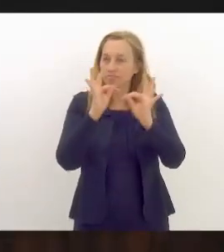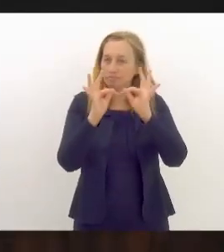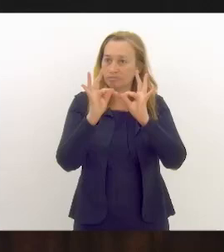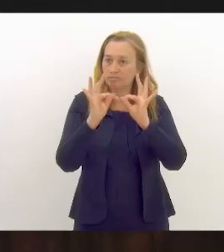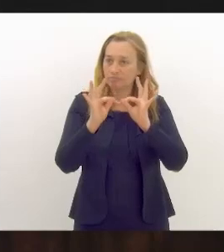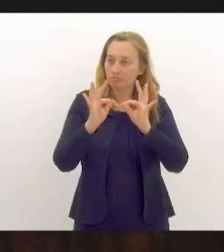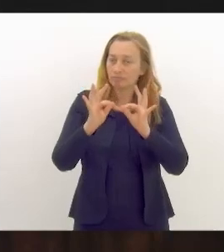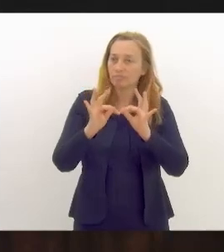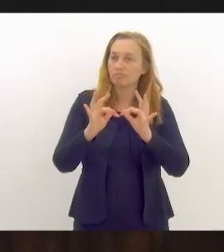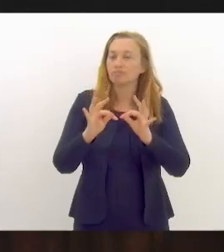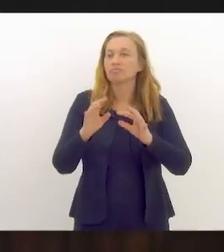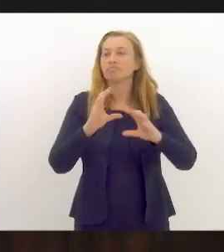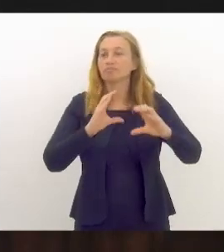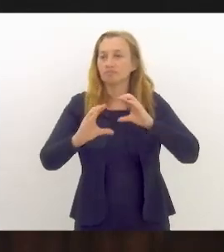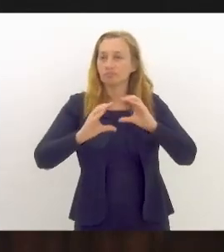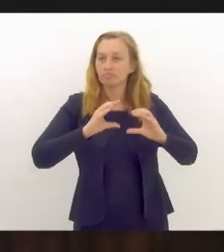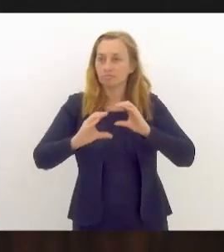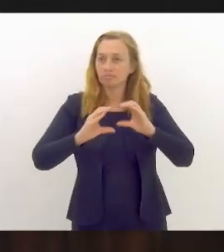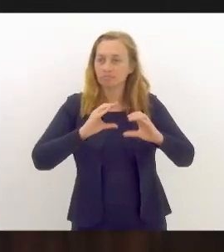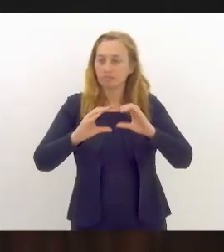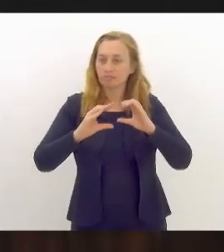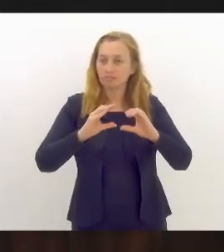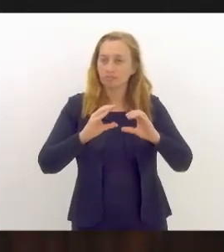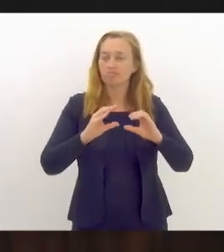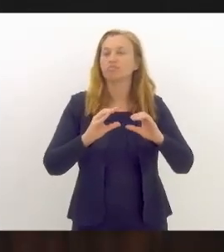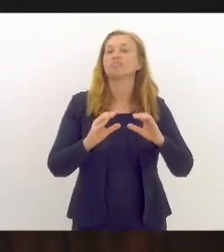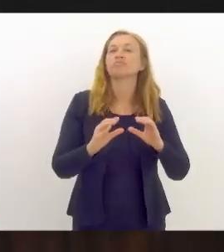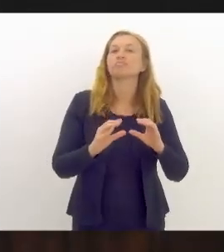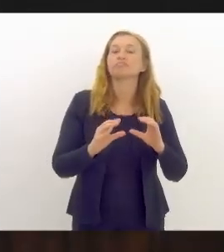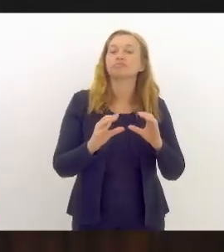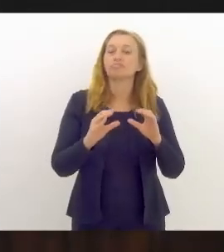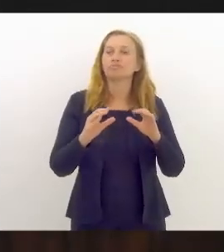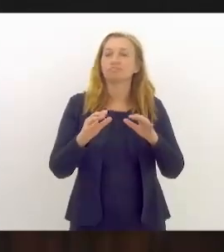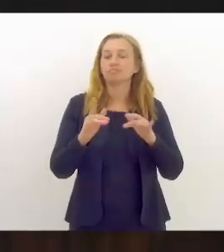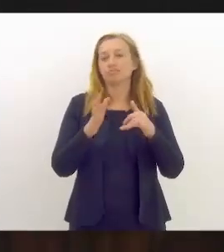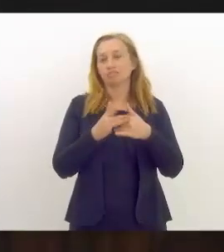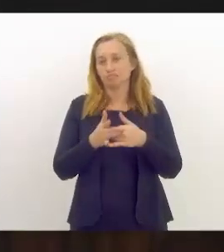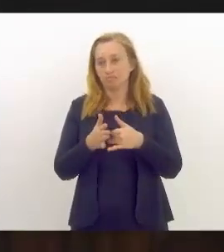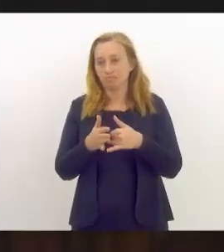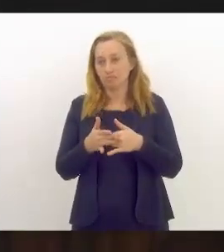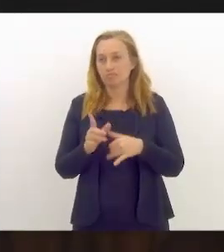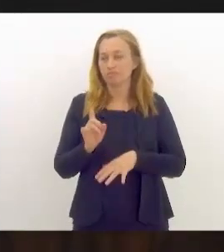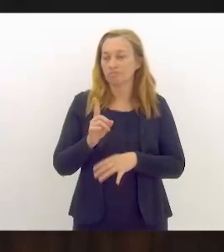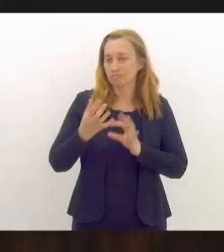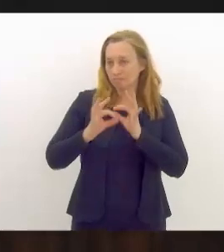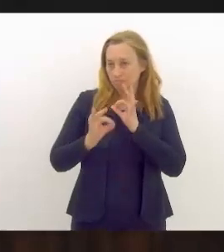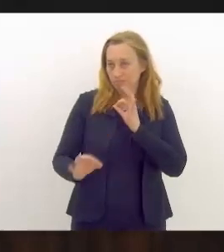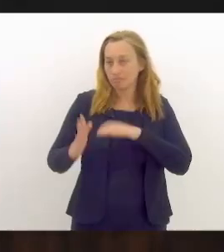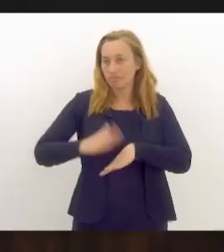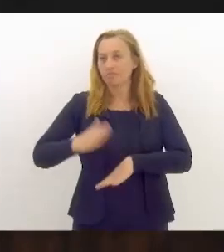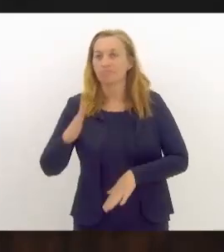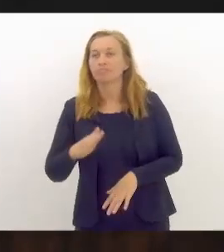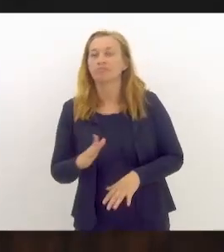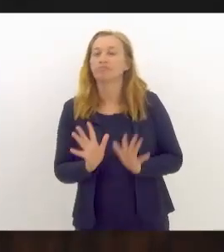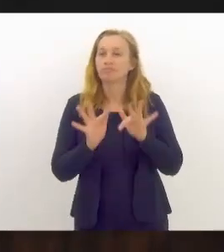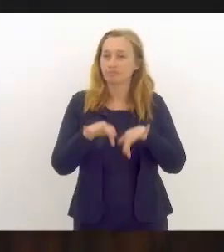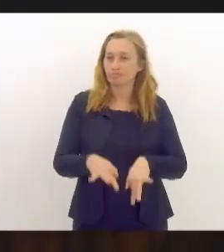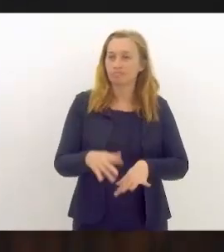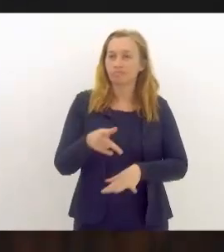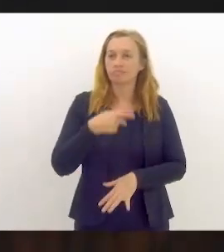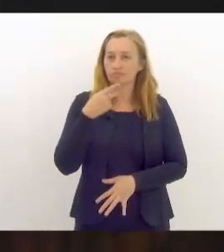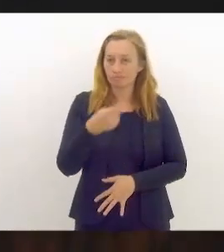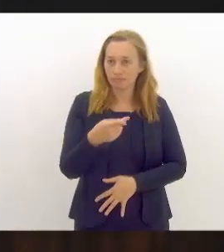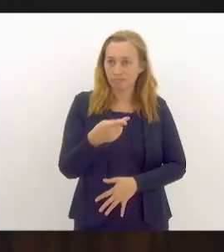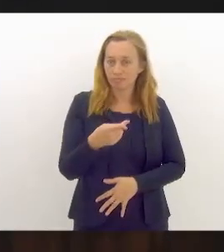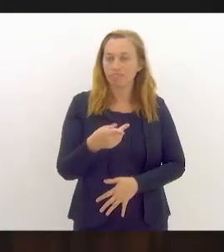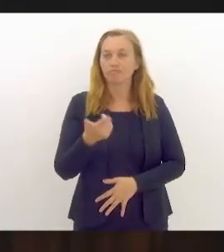seus canais de comunicação e interação com a população para não me alongar mais finaliza essa minha